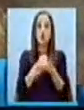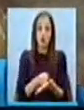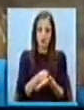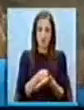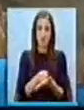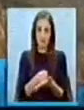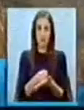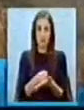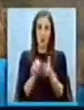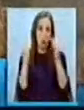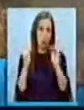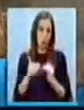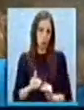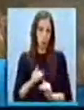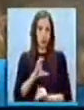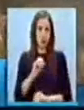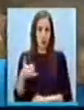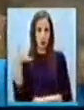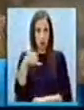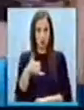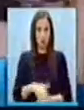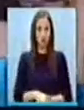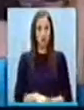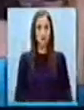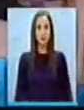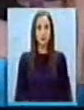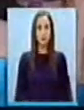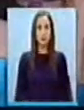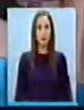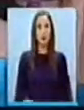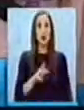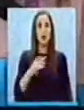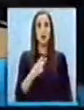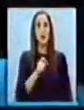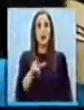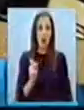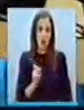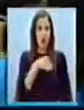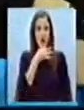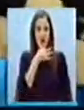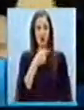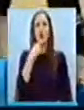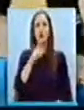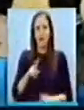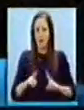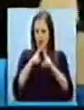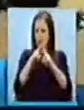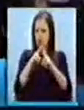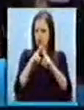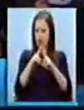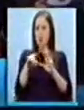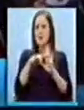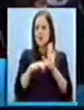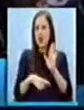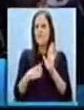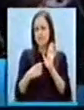para reduzir as emissões de gases com efeito de estufa. Manuela Cunha, voltando aqui a Paris, acha que faltam mais medidas, até porque